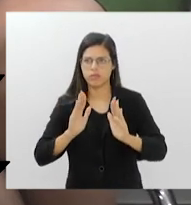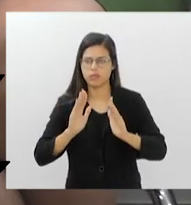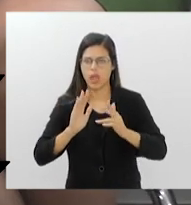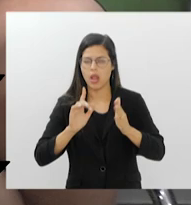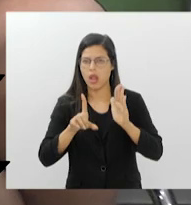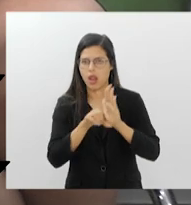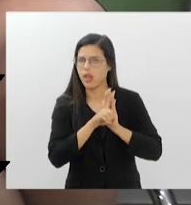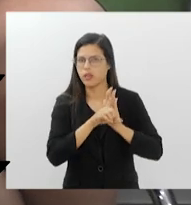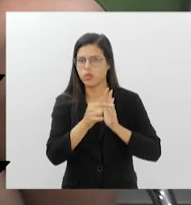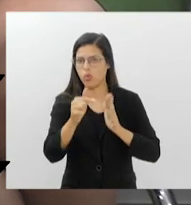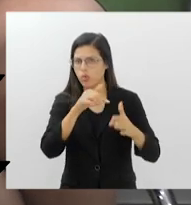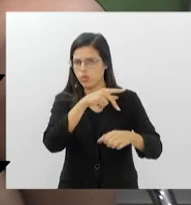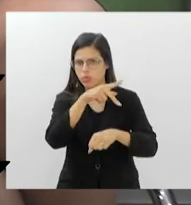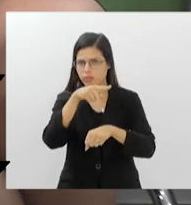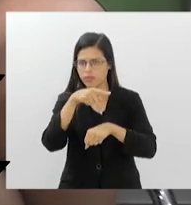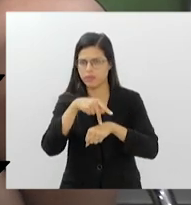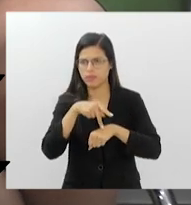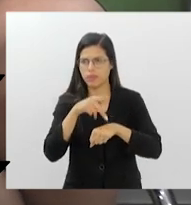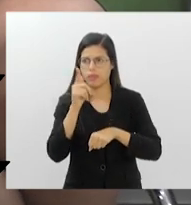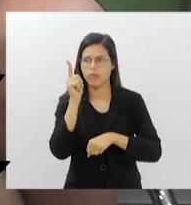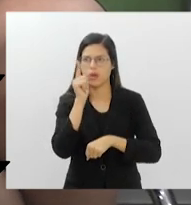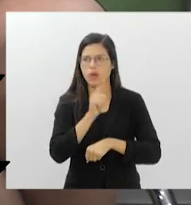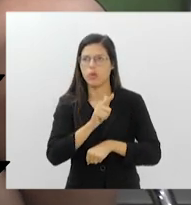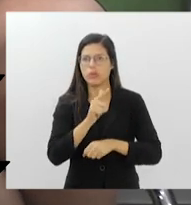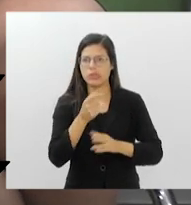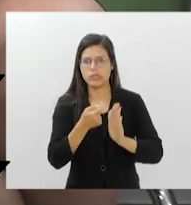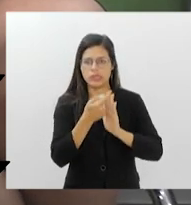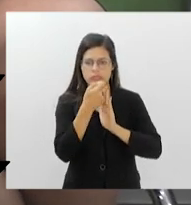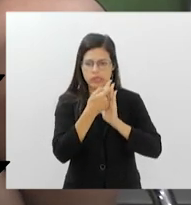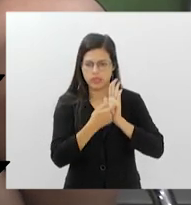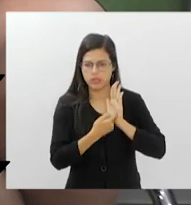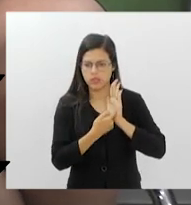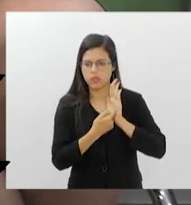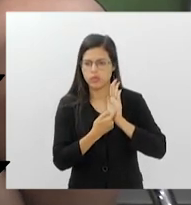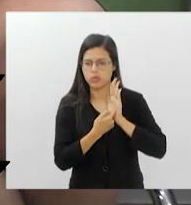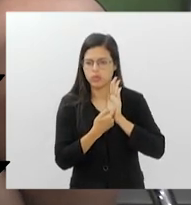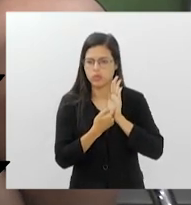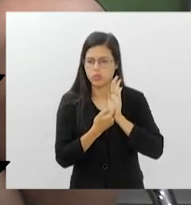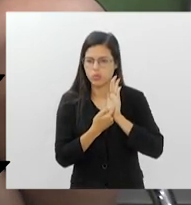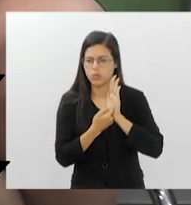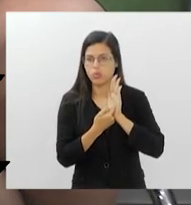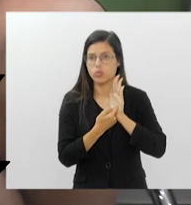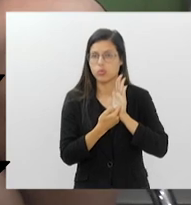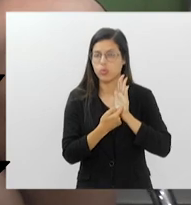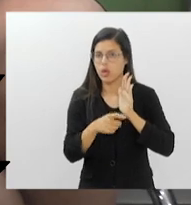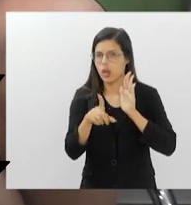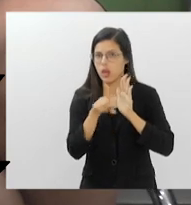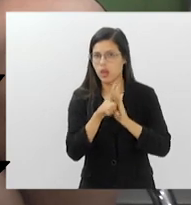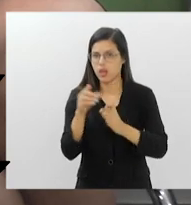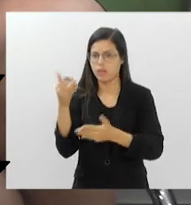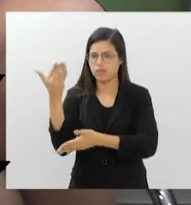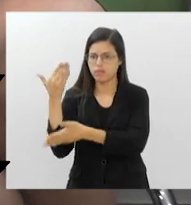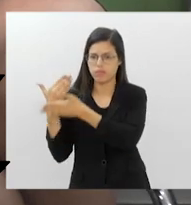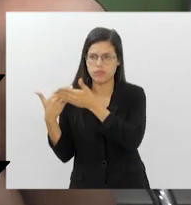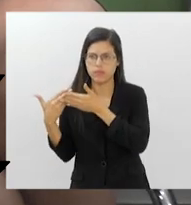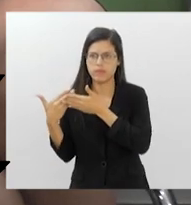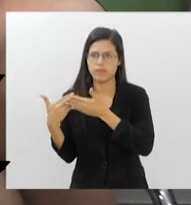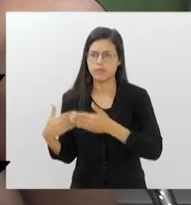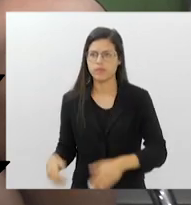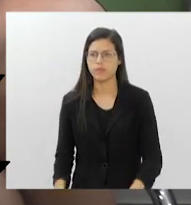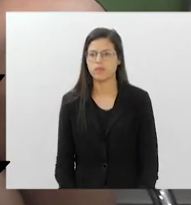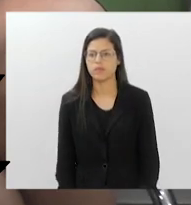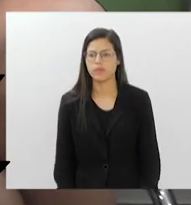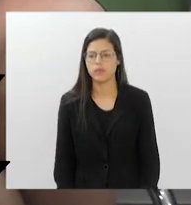países para chegar a essa redação e que deixava a lei anterior